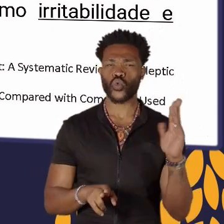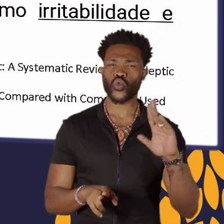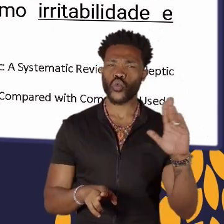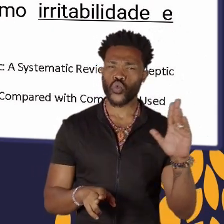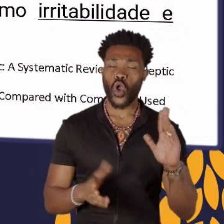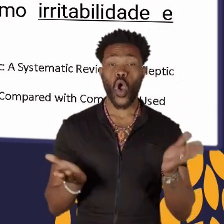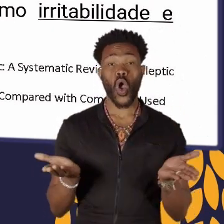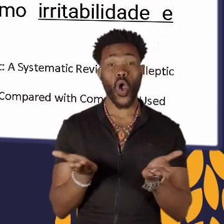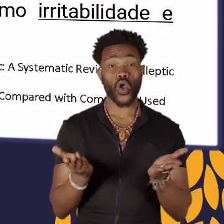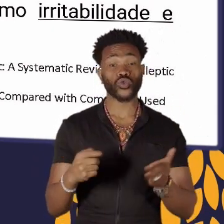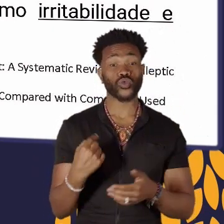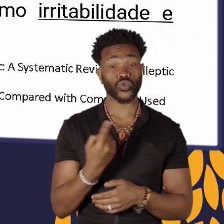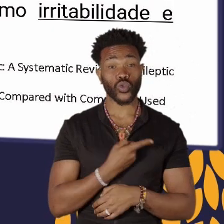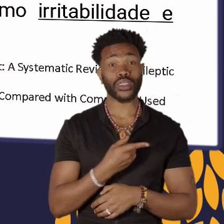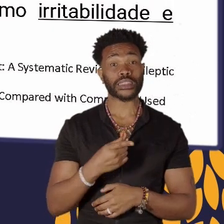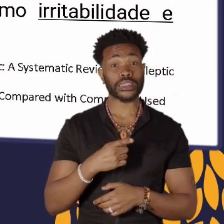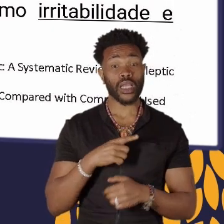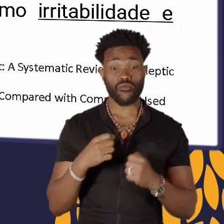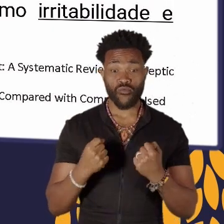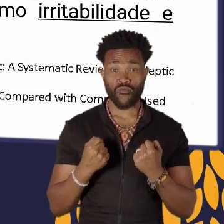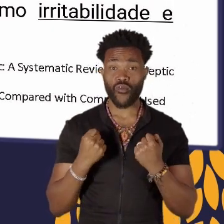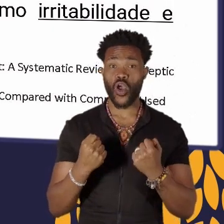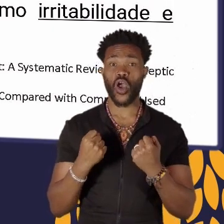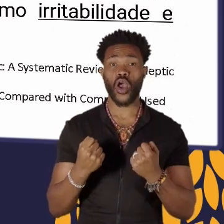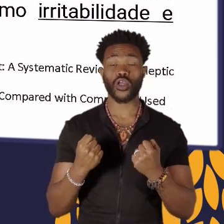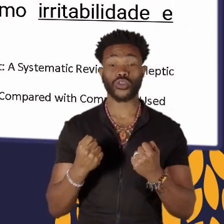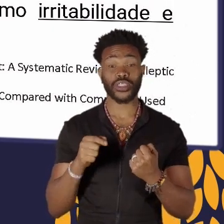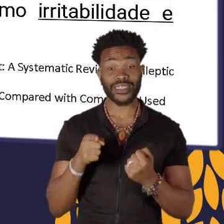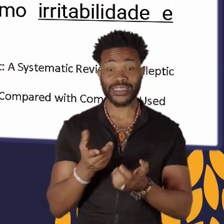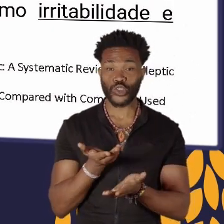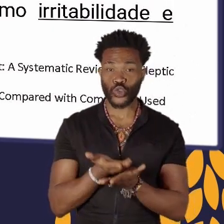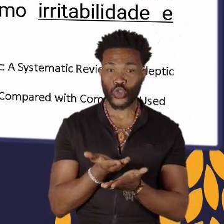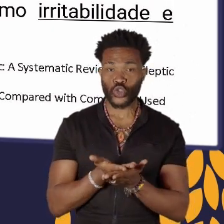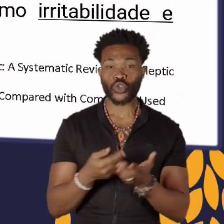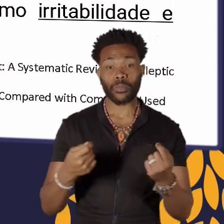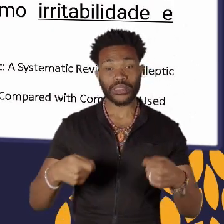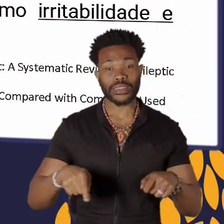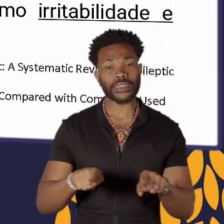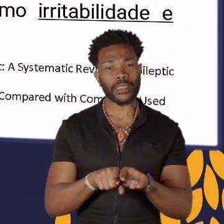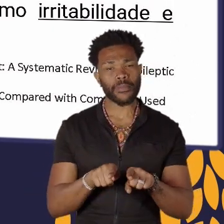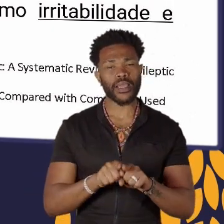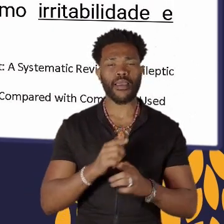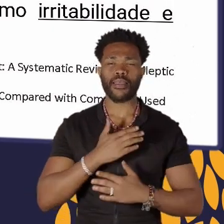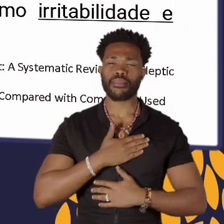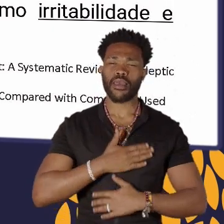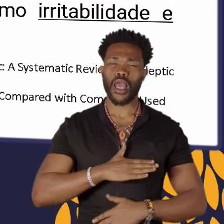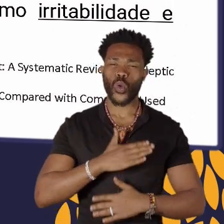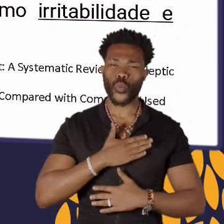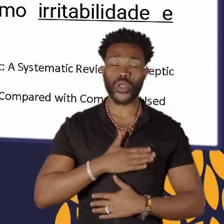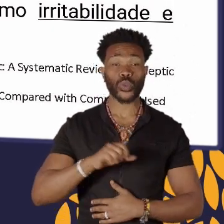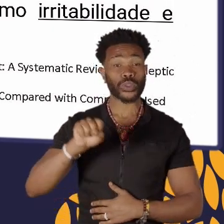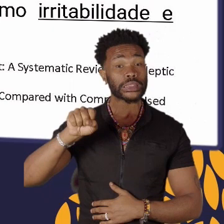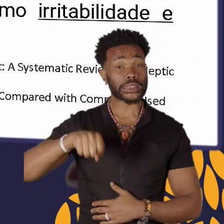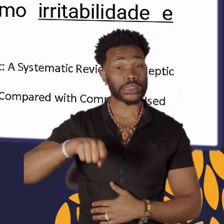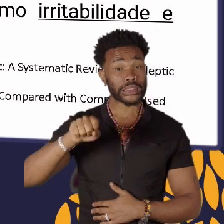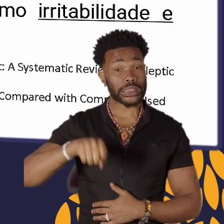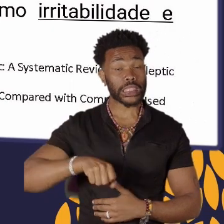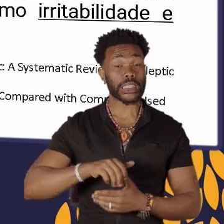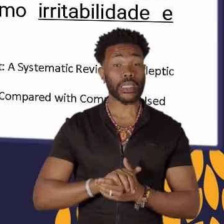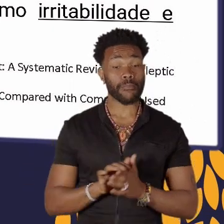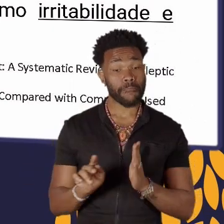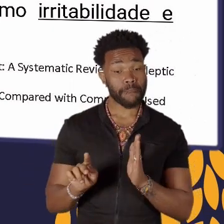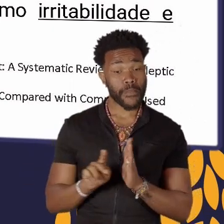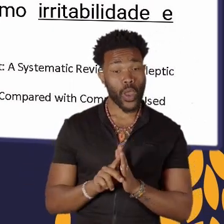e hoje a gente tem uma consistência nesses estudos e a gente tem uma tranquilidade em dizer que sim, para quadros